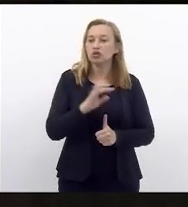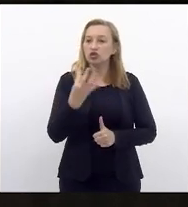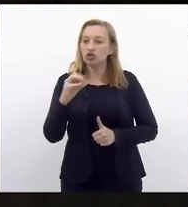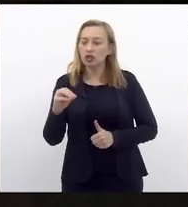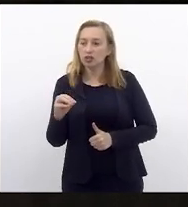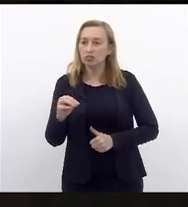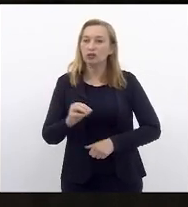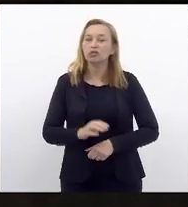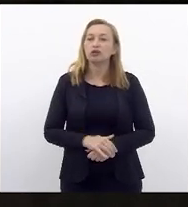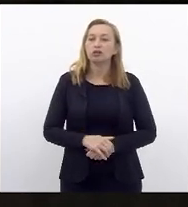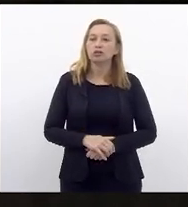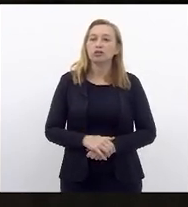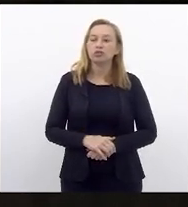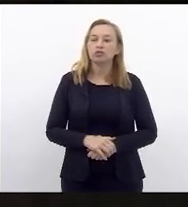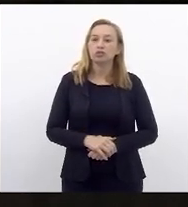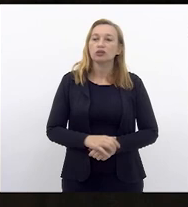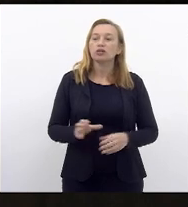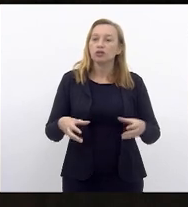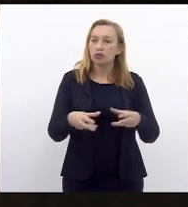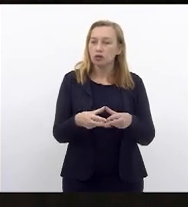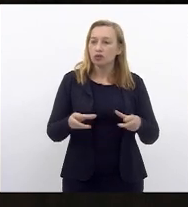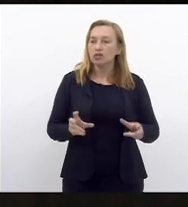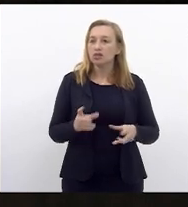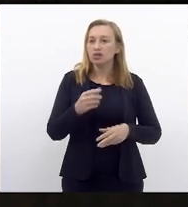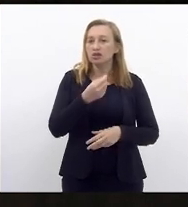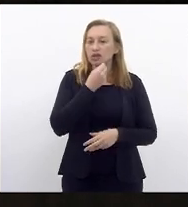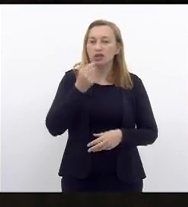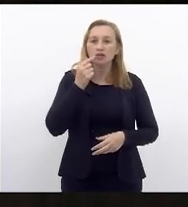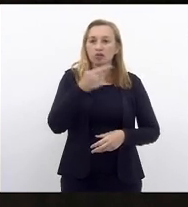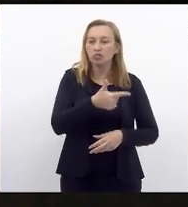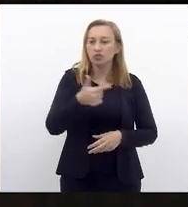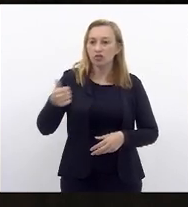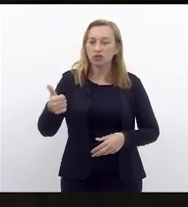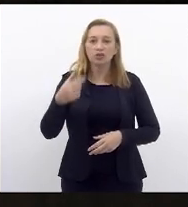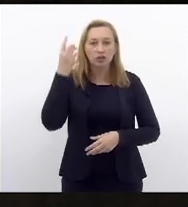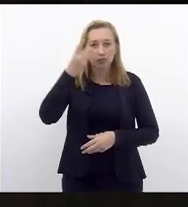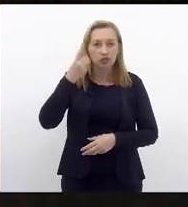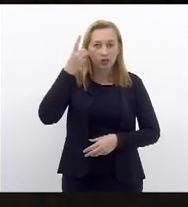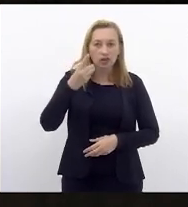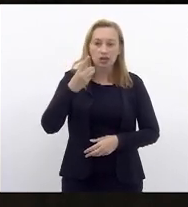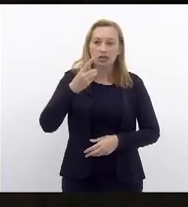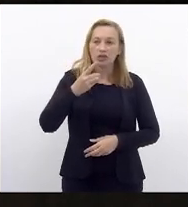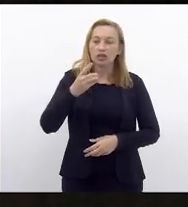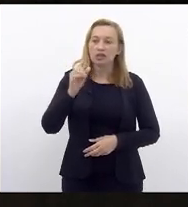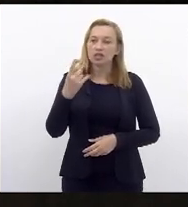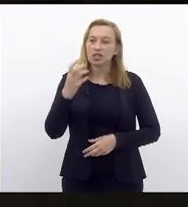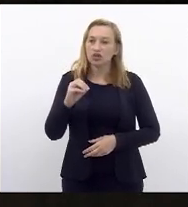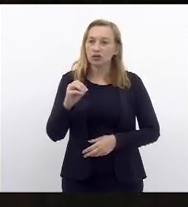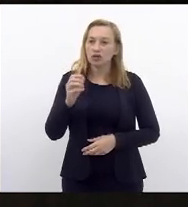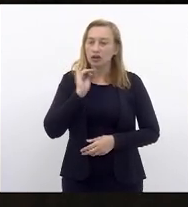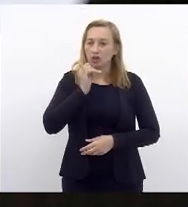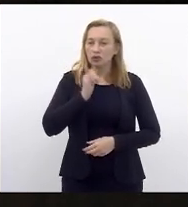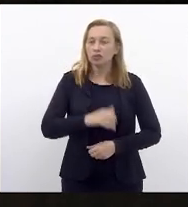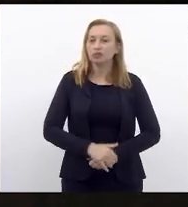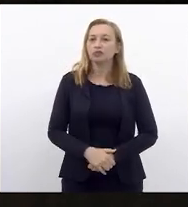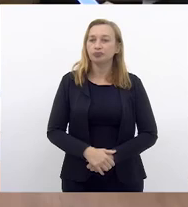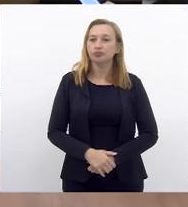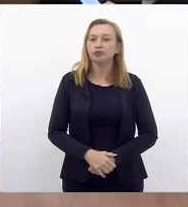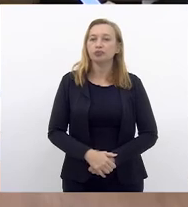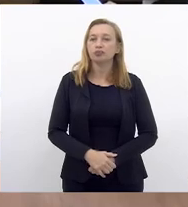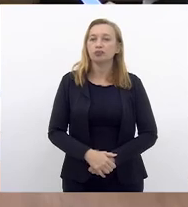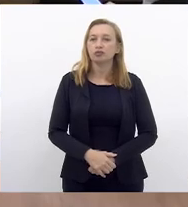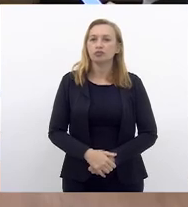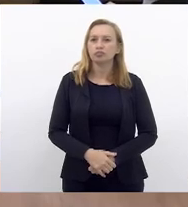Tiago Mohamed. Sala das Comissões, 15 de setembro de 2021, deputado Sérgio Fernandes, relator.